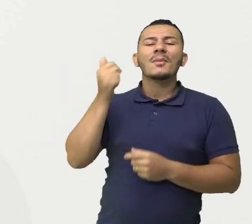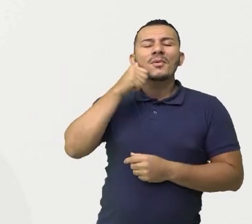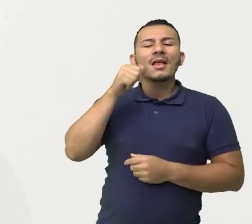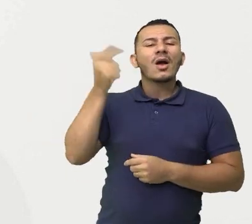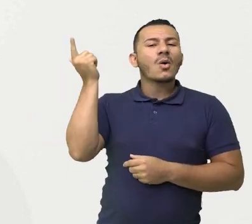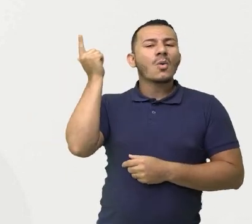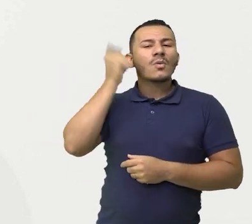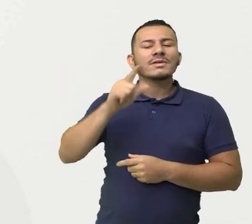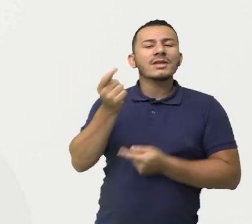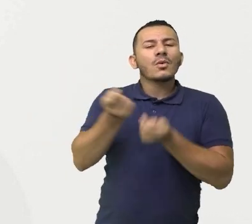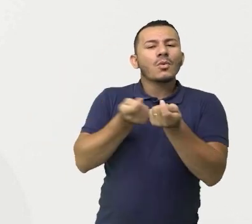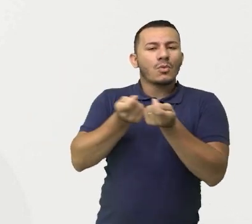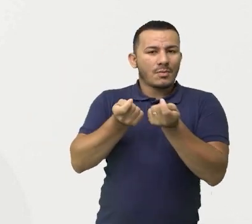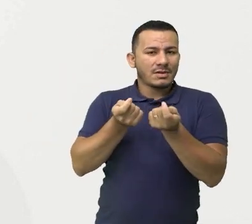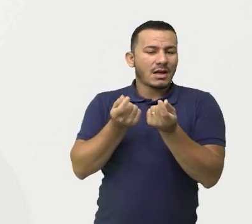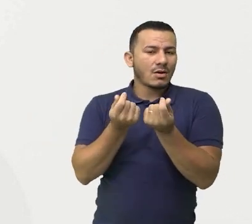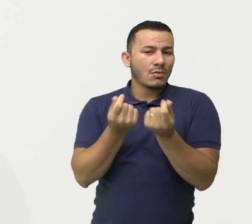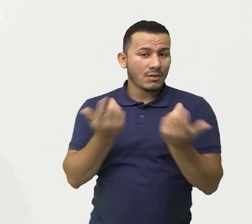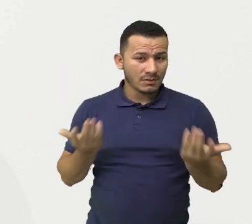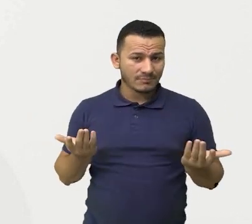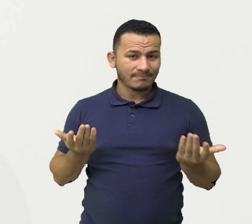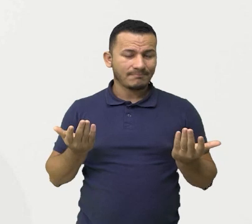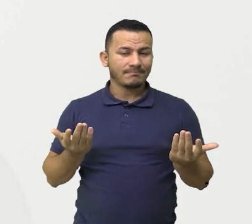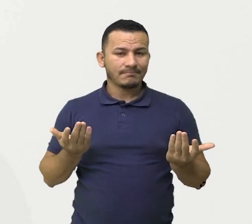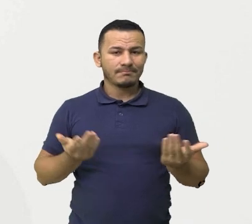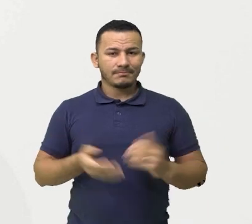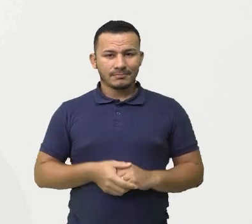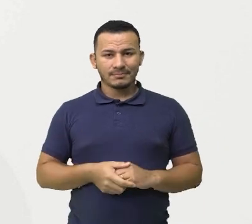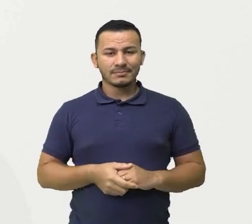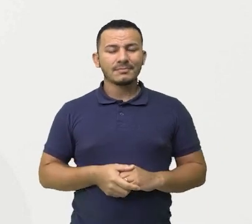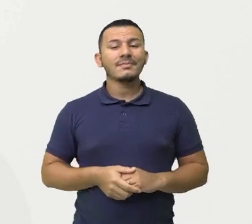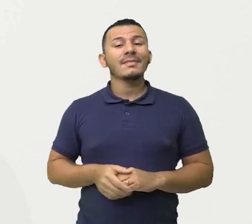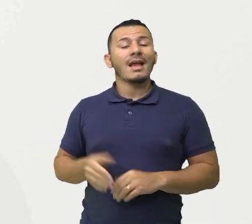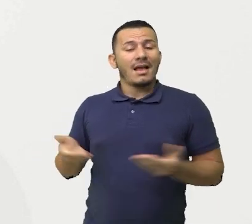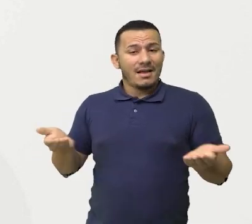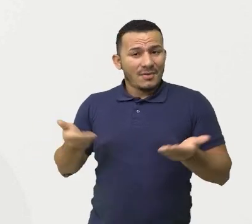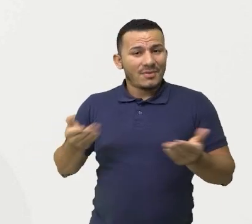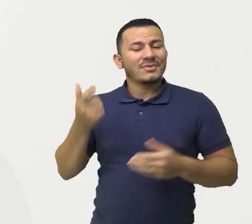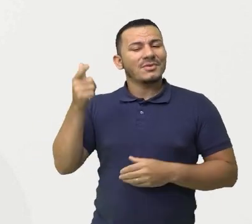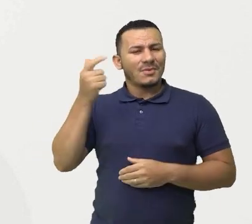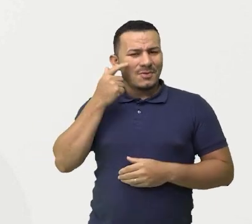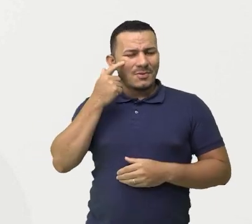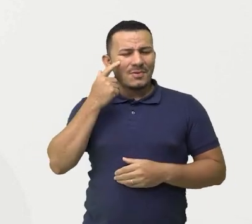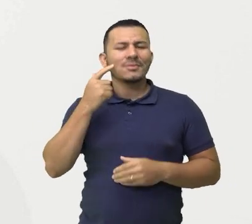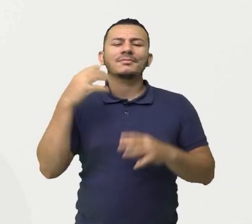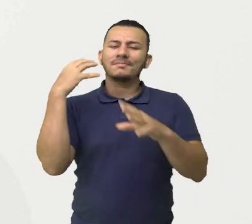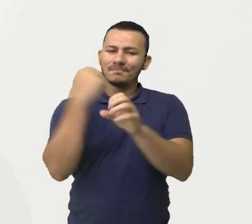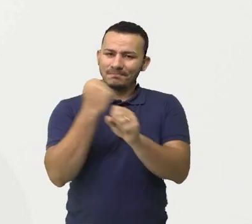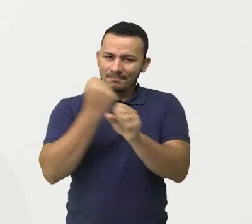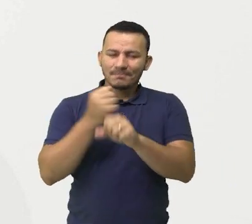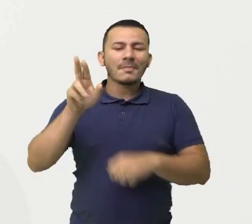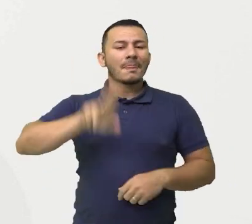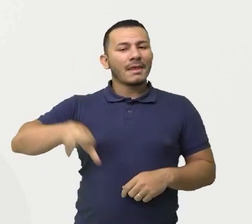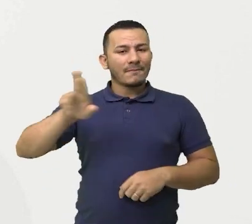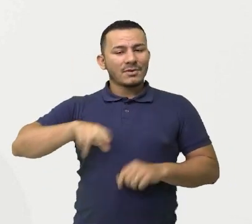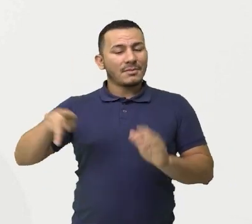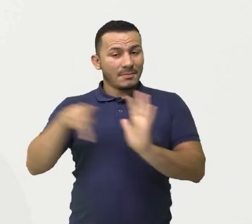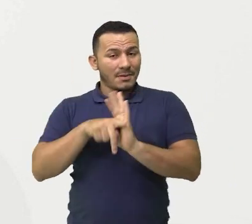Bruna terá de desconto? Quanto é o valor? Aí, pessoal, de novo, a gente vai utilizar,